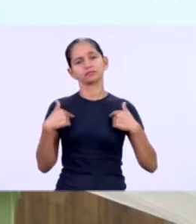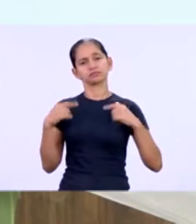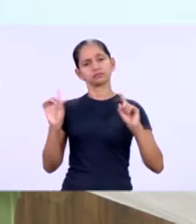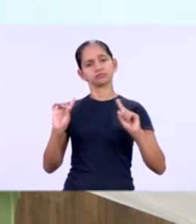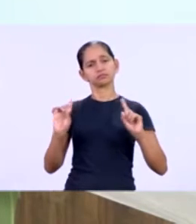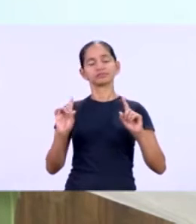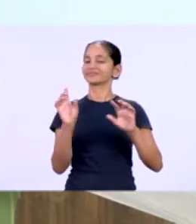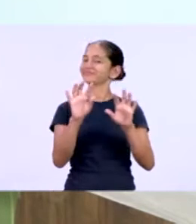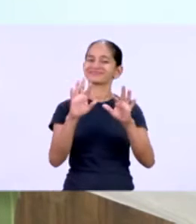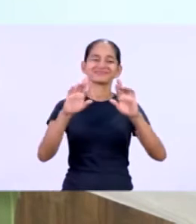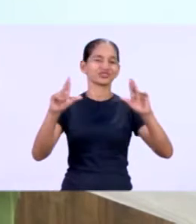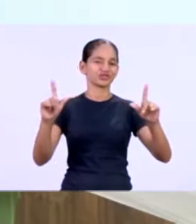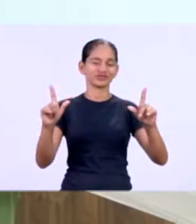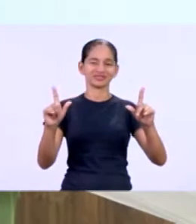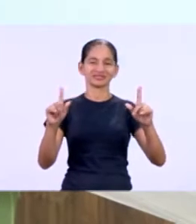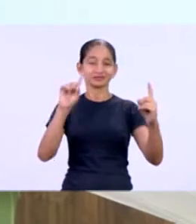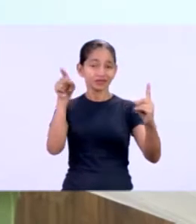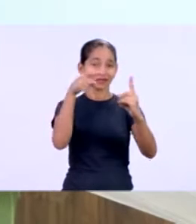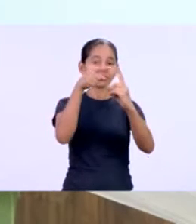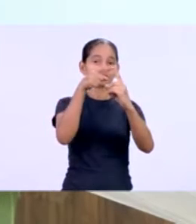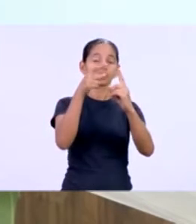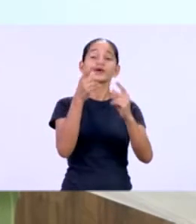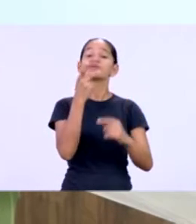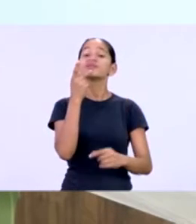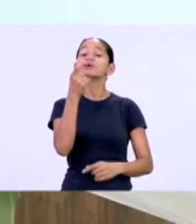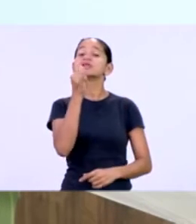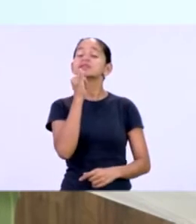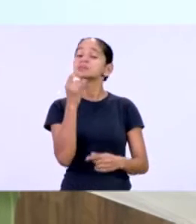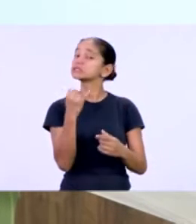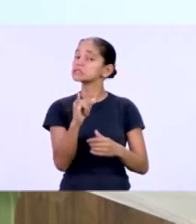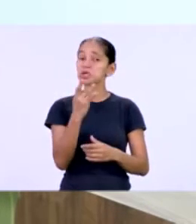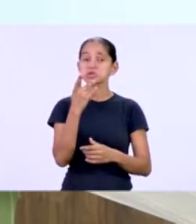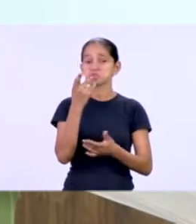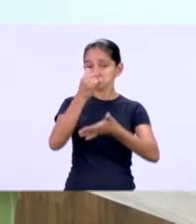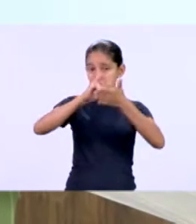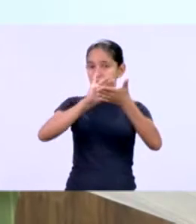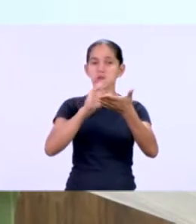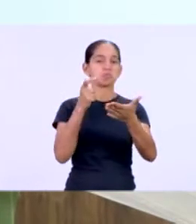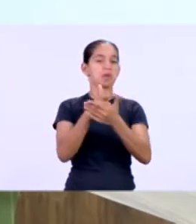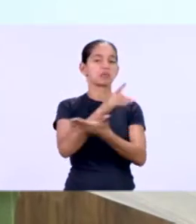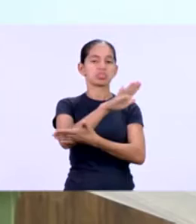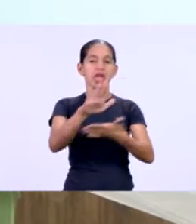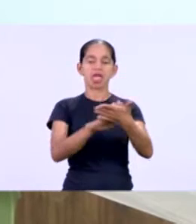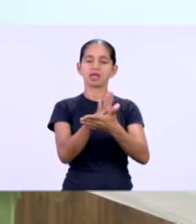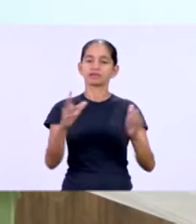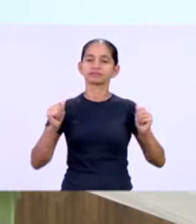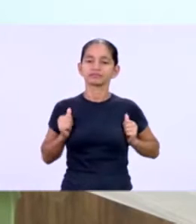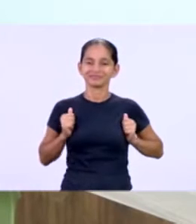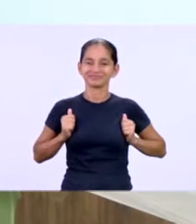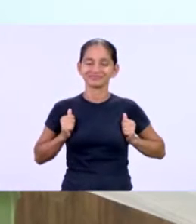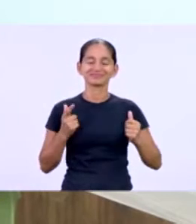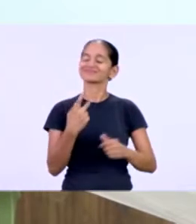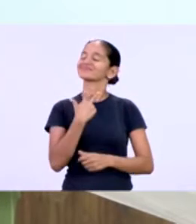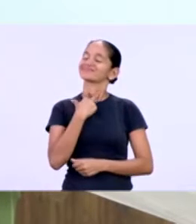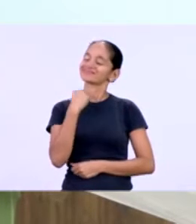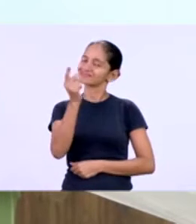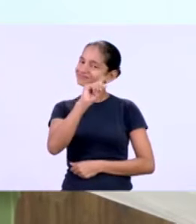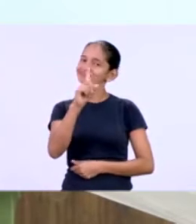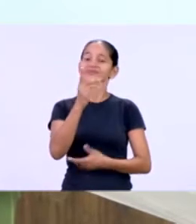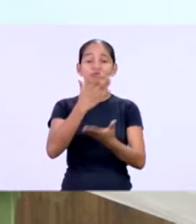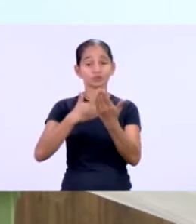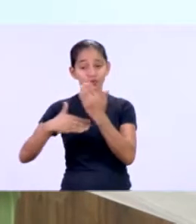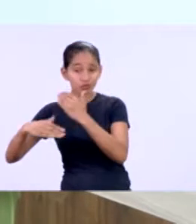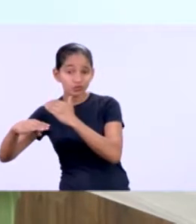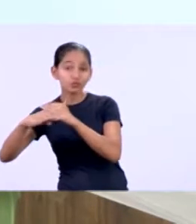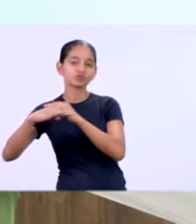esse o requisito. Estudos indicam que a sonegação não tem vínculo nenhum à aplicação de dinheiro público. A sonegação tem indícios na